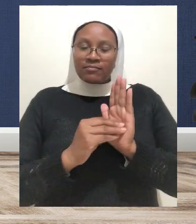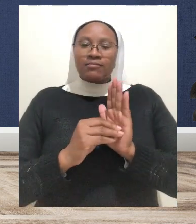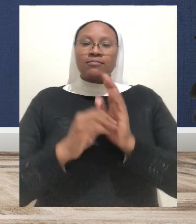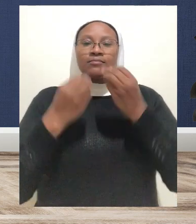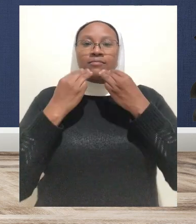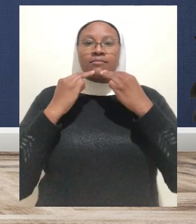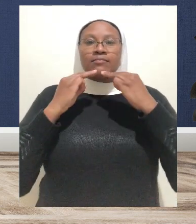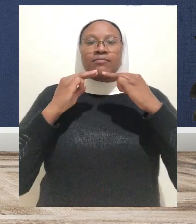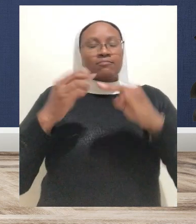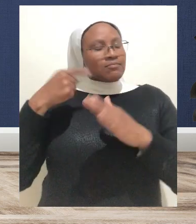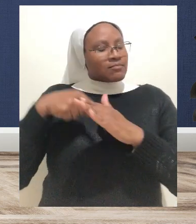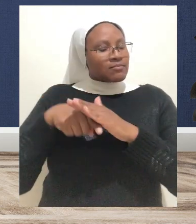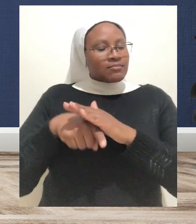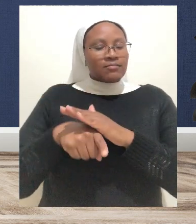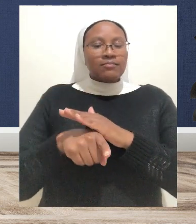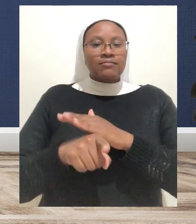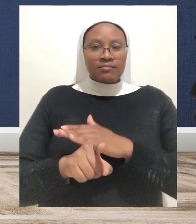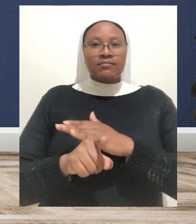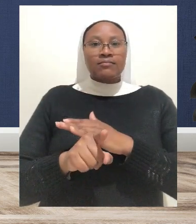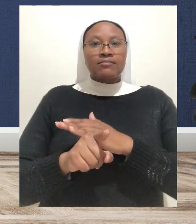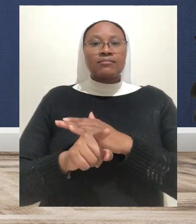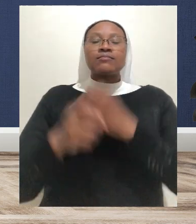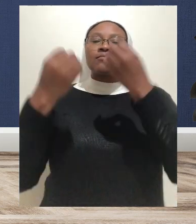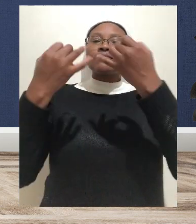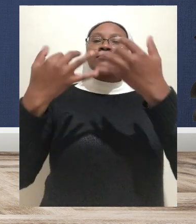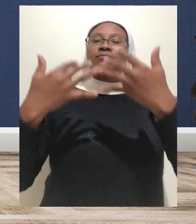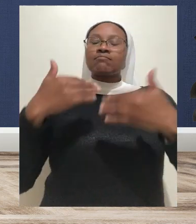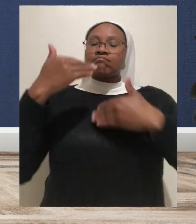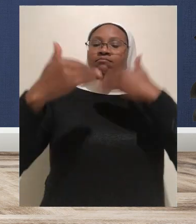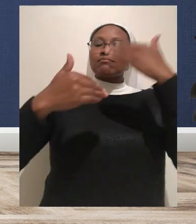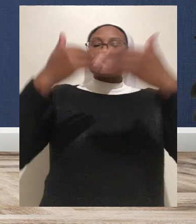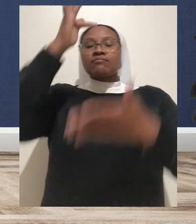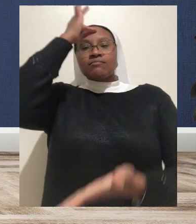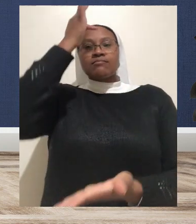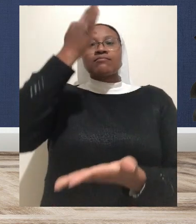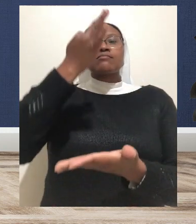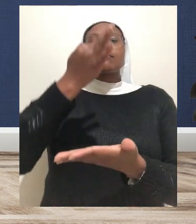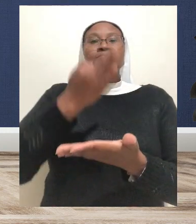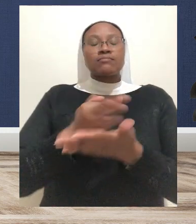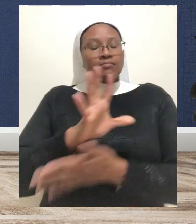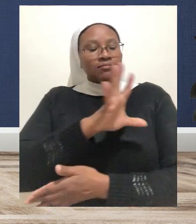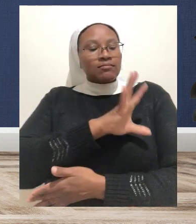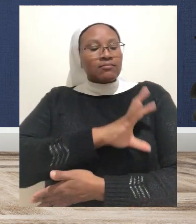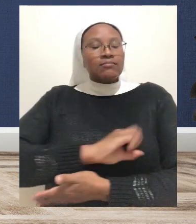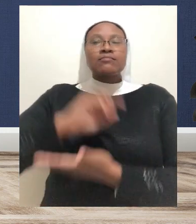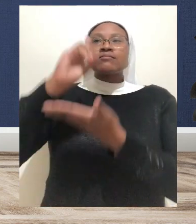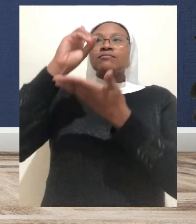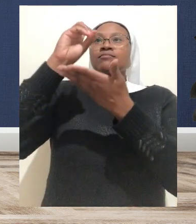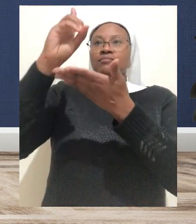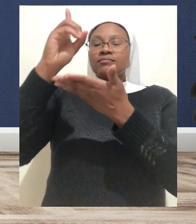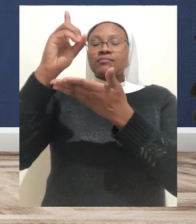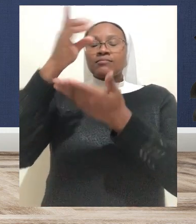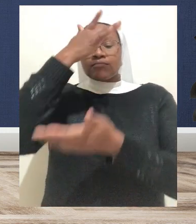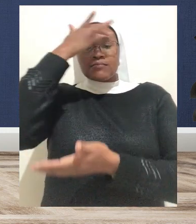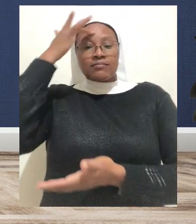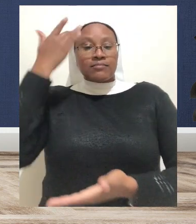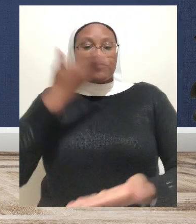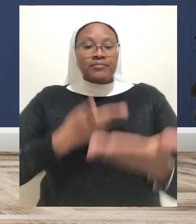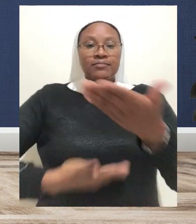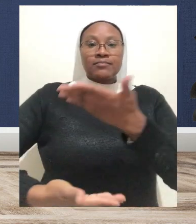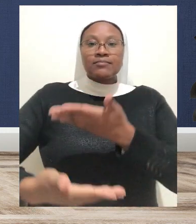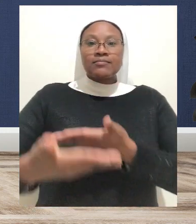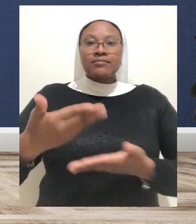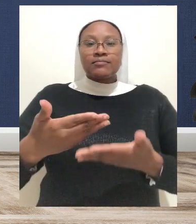sua reflexão, mas é de uma profundidade que nos permite crescer muito na fé, no amor a Deus e